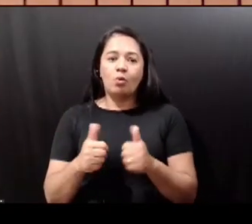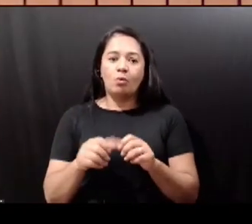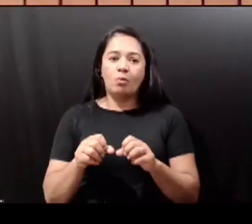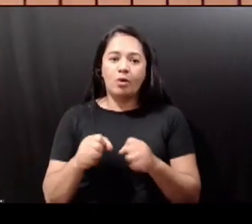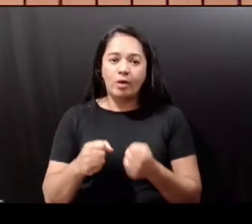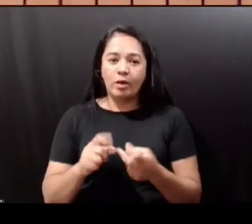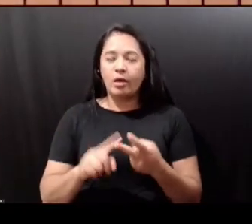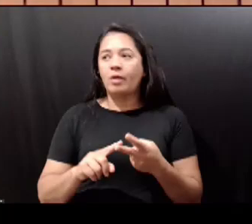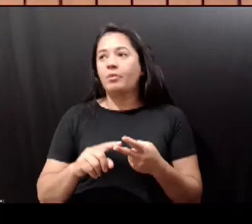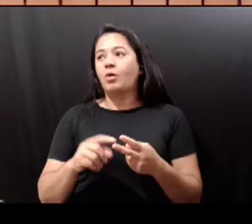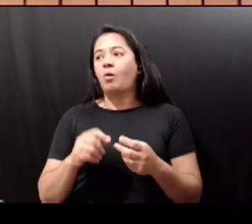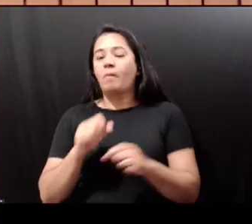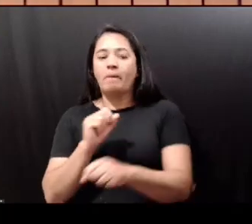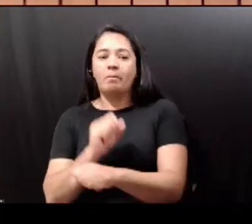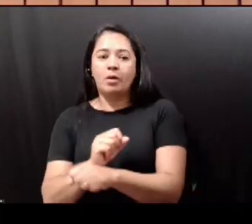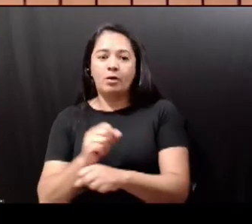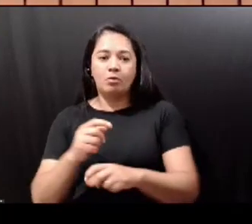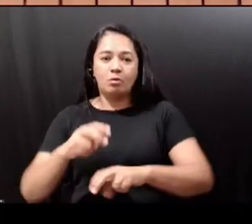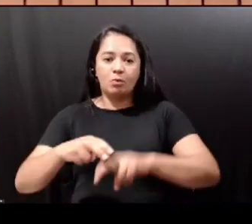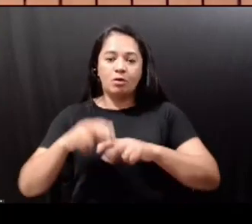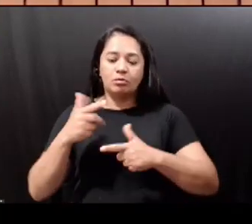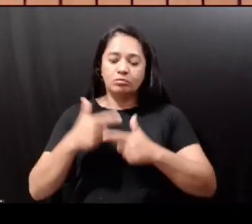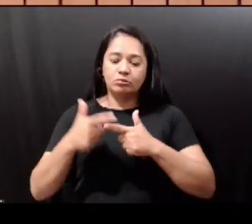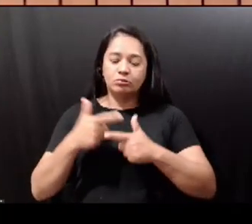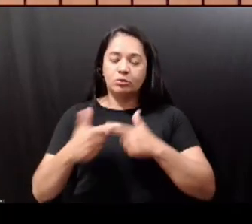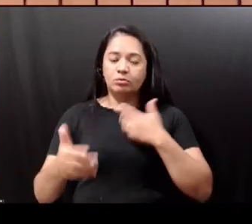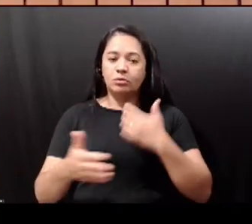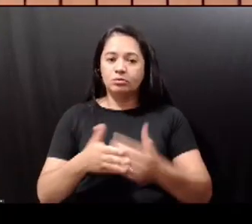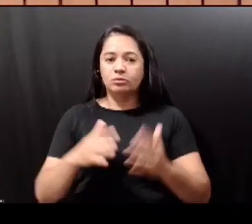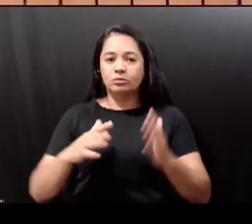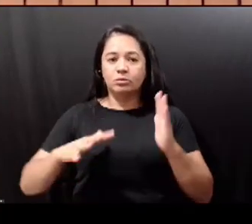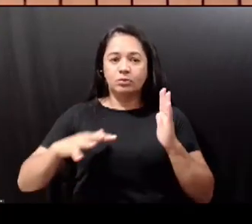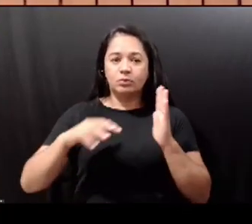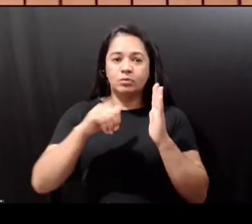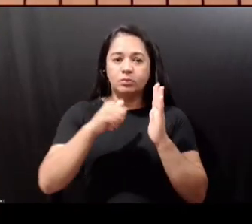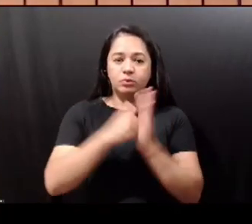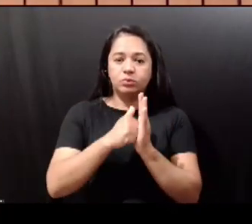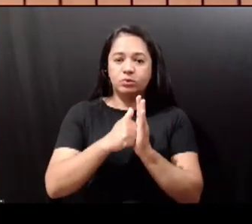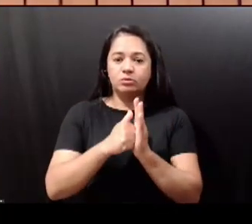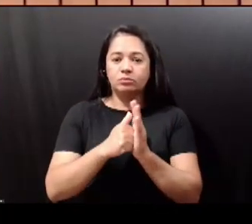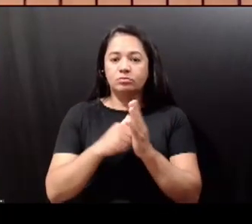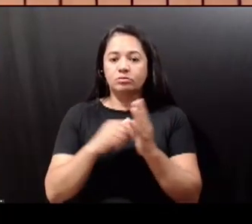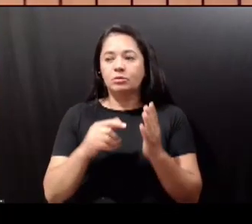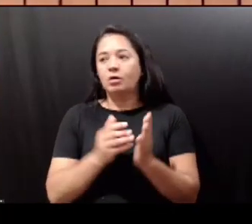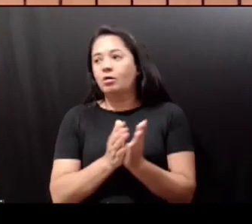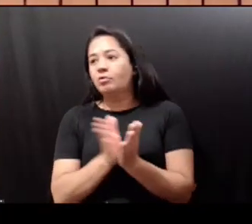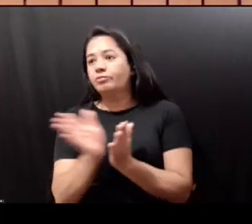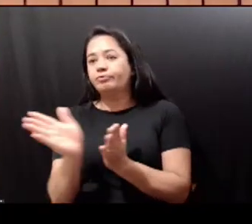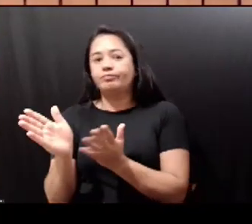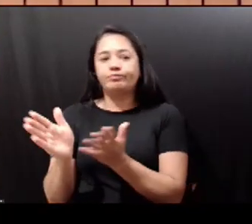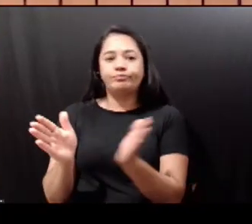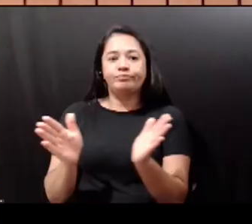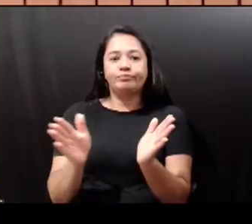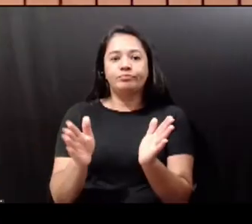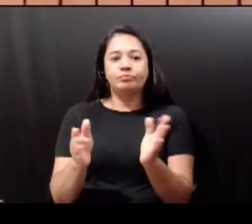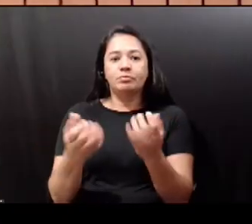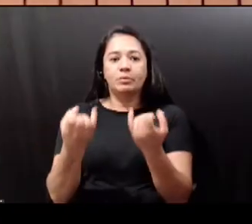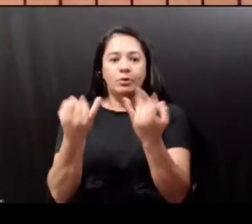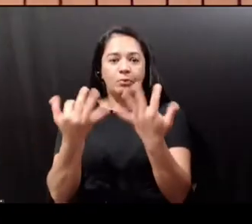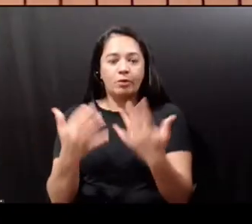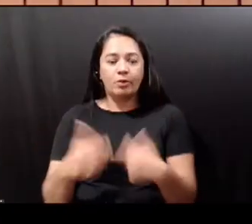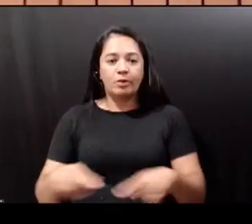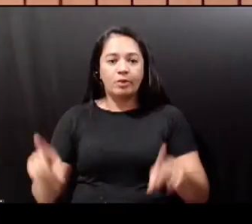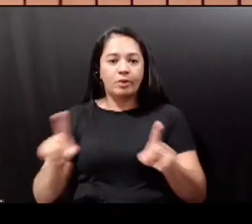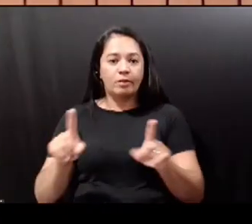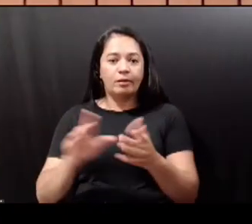ou elétricos. 2. Acidente de trânsito. 3. Desvio de rota não justificado. 4. Superlotação que